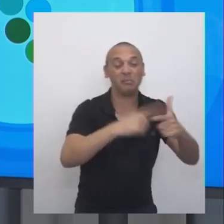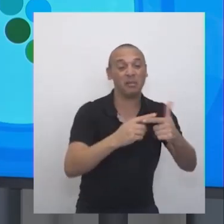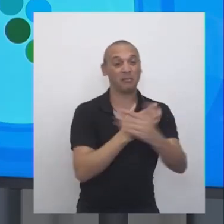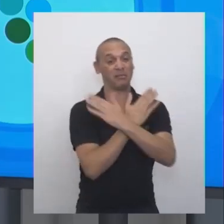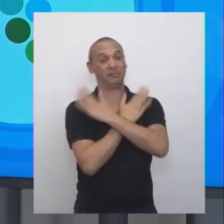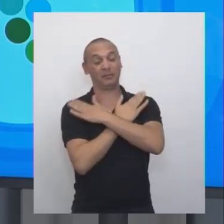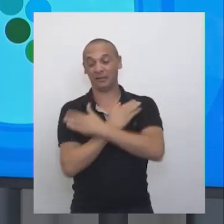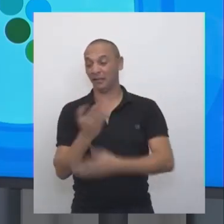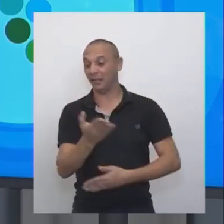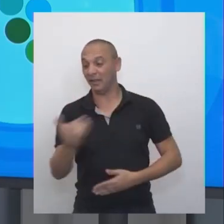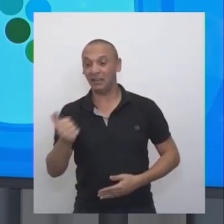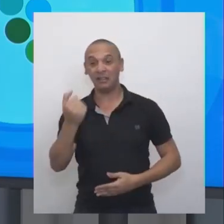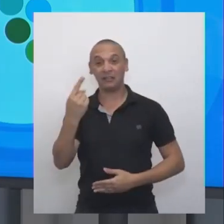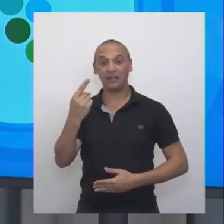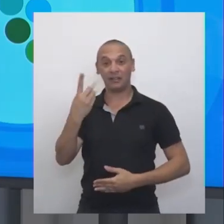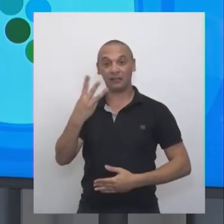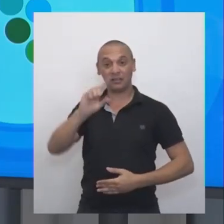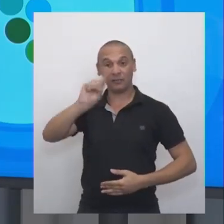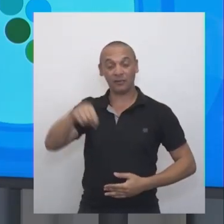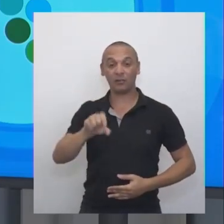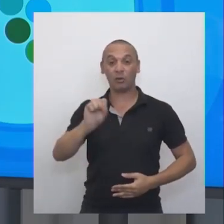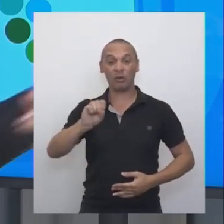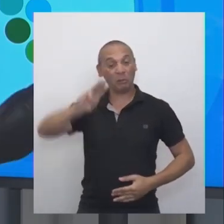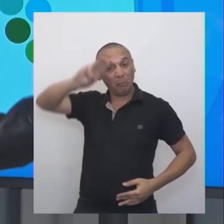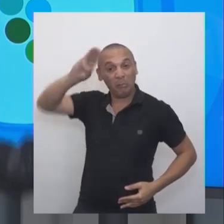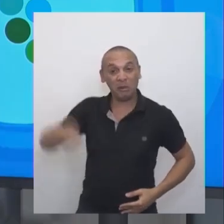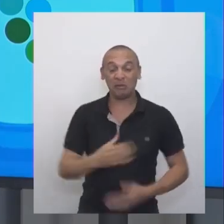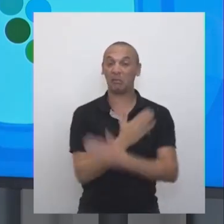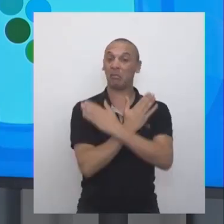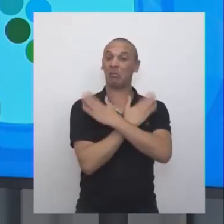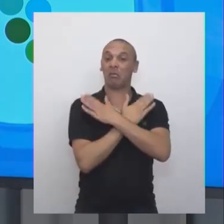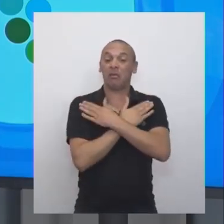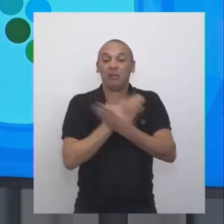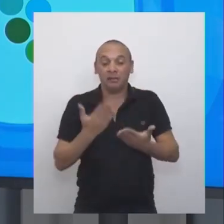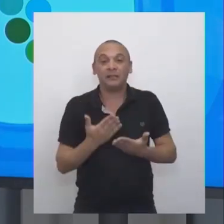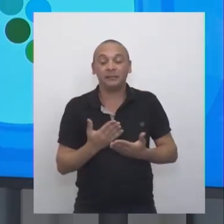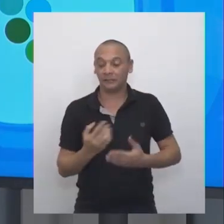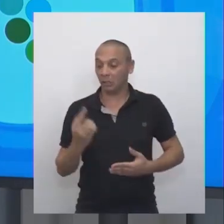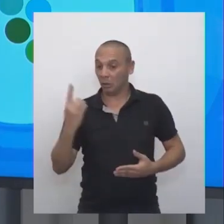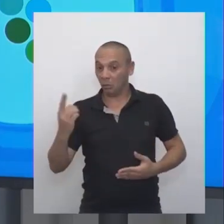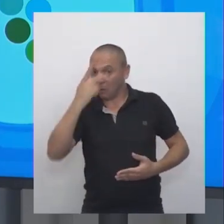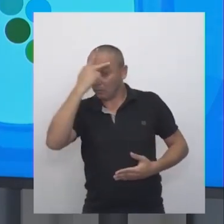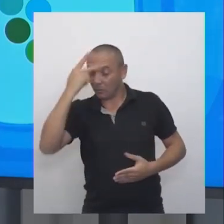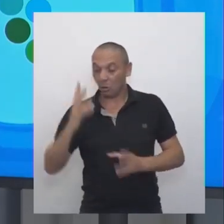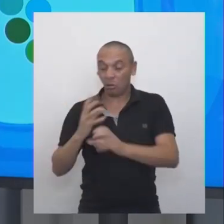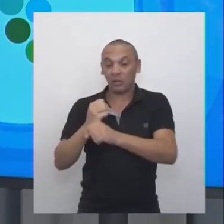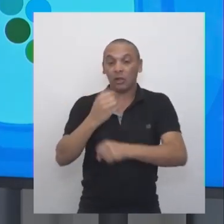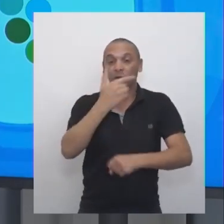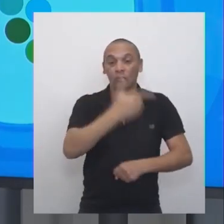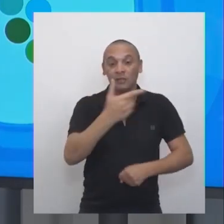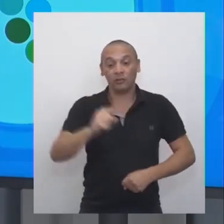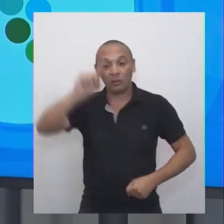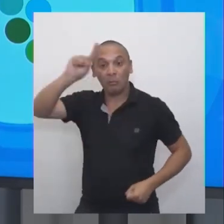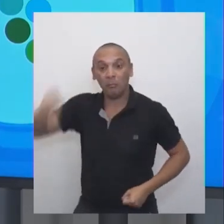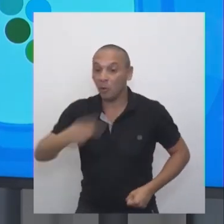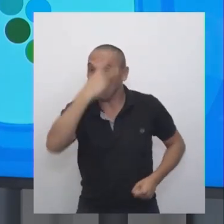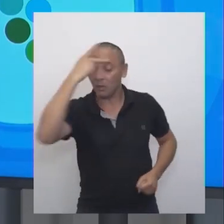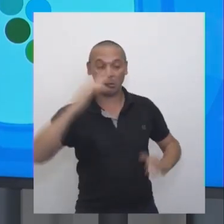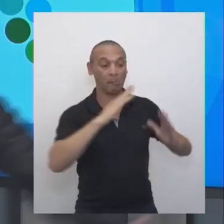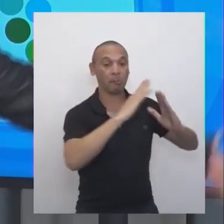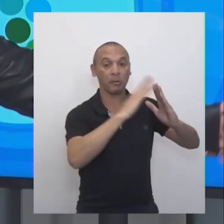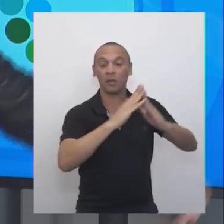mais um entre os 13,8 milhões de desempregados. E, em seguida, mais um entre os mais de 222 mil cidadãos sem